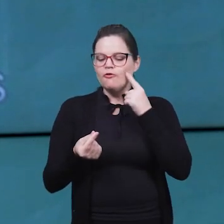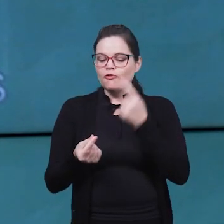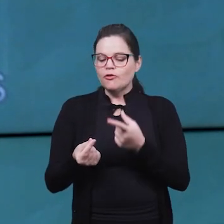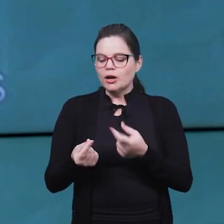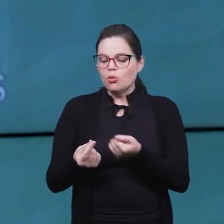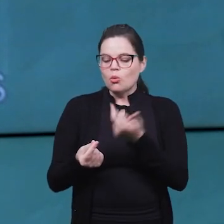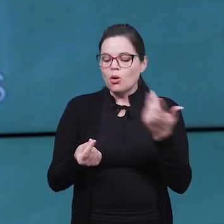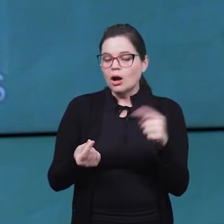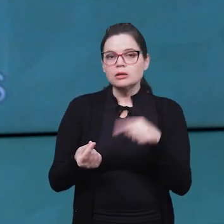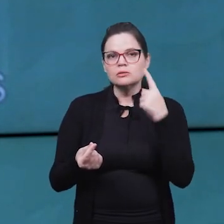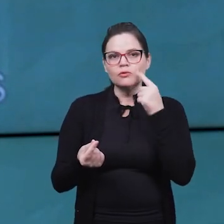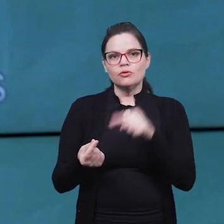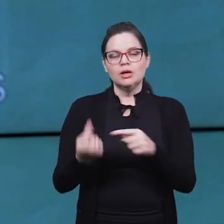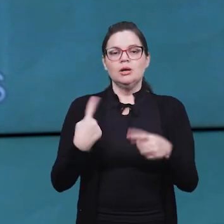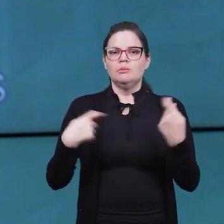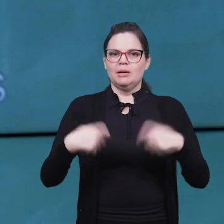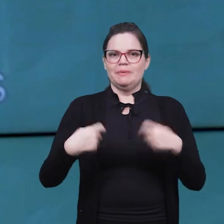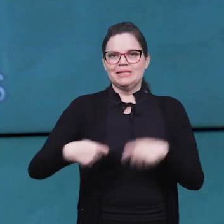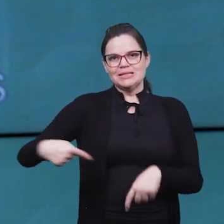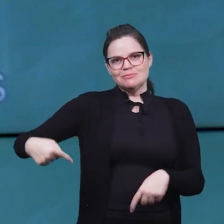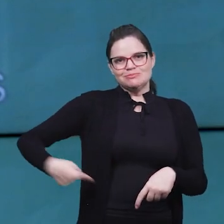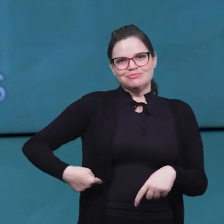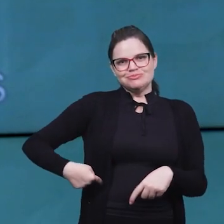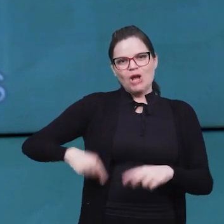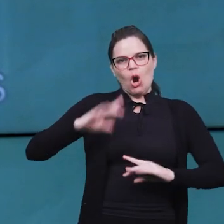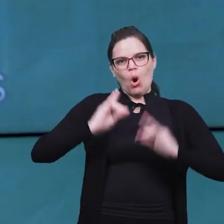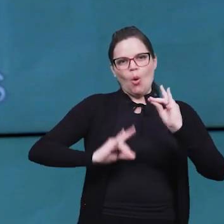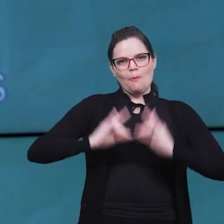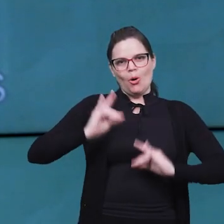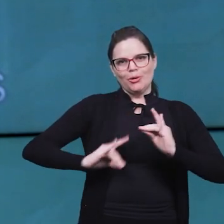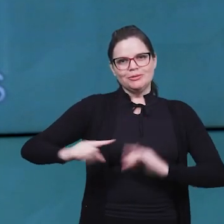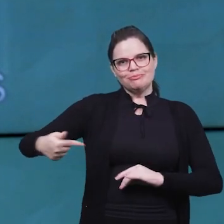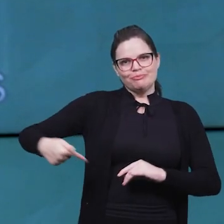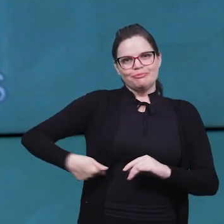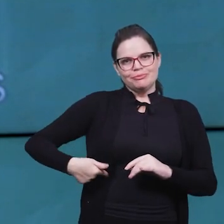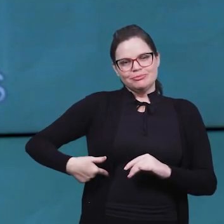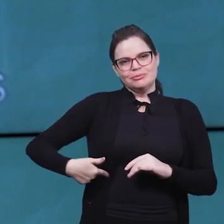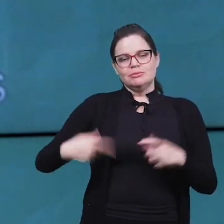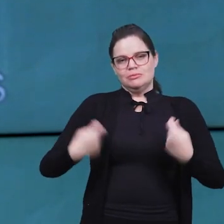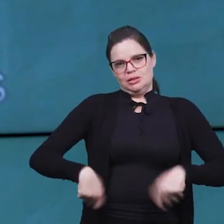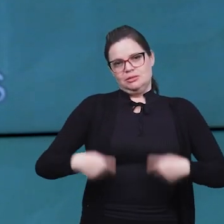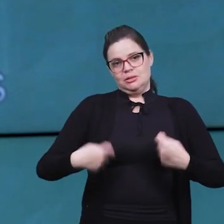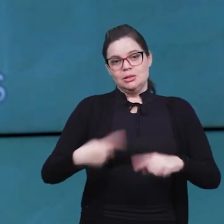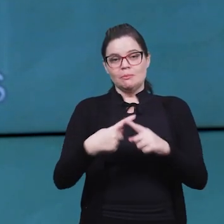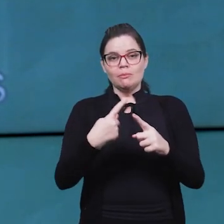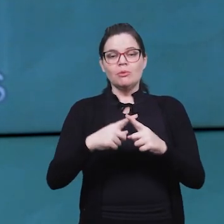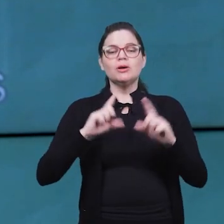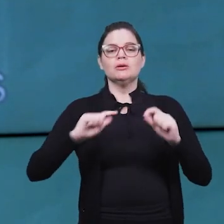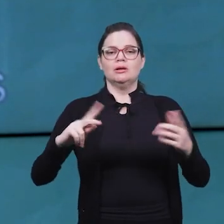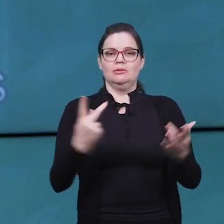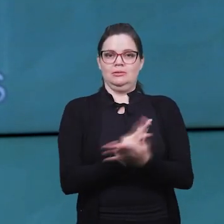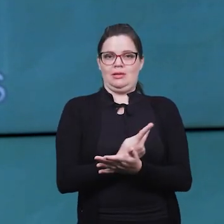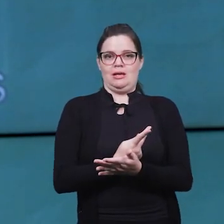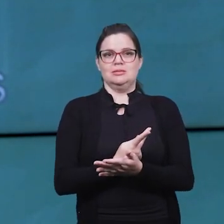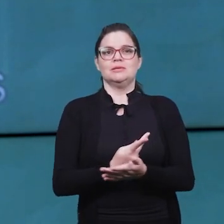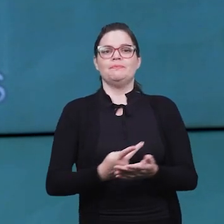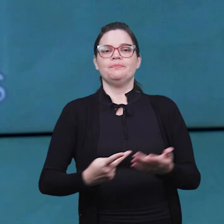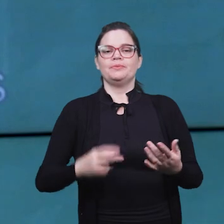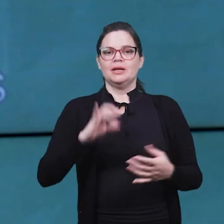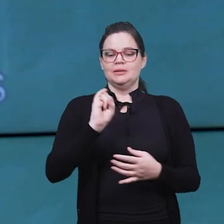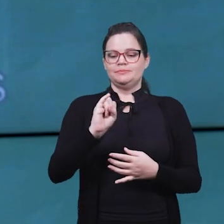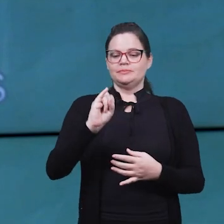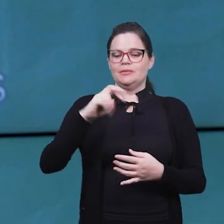de hormônio que irão injetar antes das refeições. A insulina ela é responsável por levar a glicose para dentro